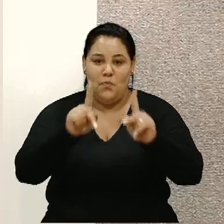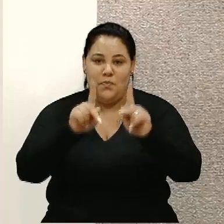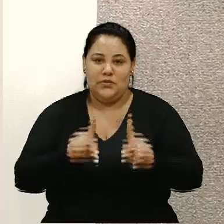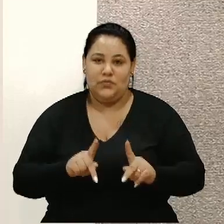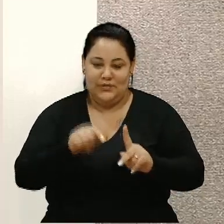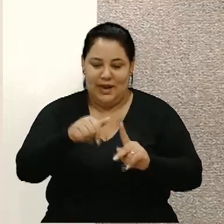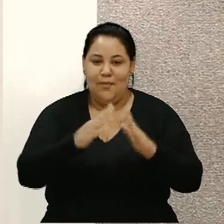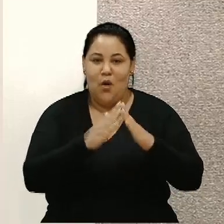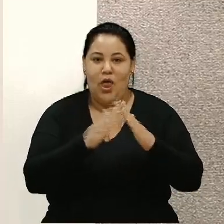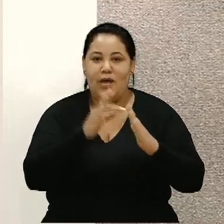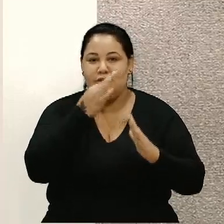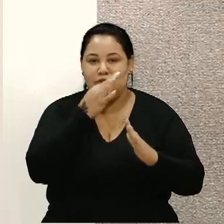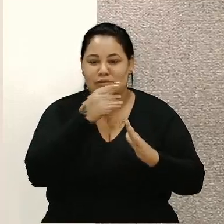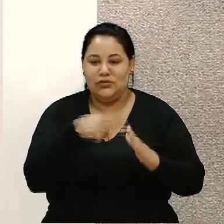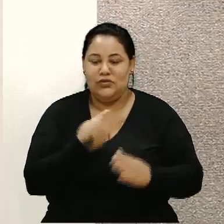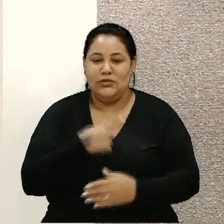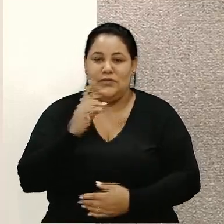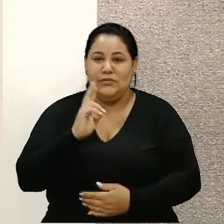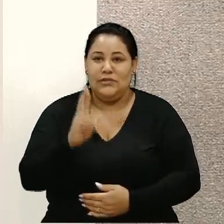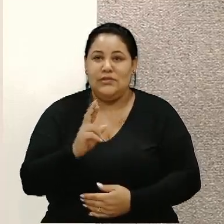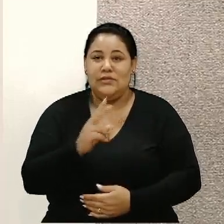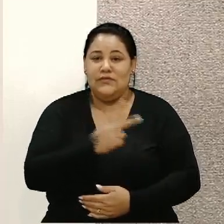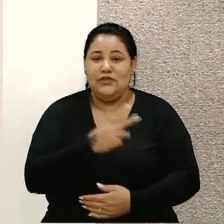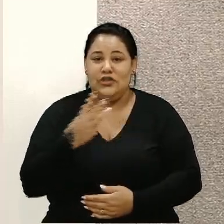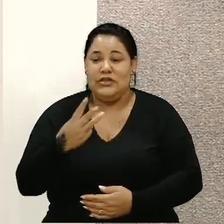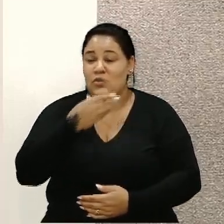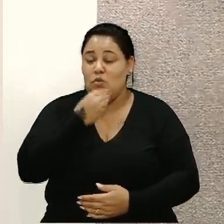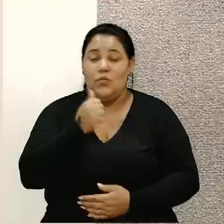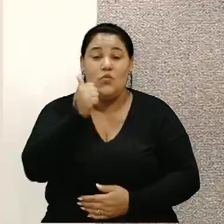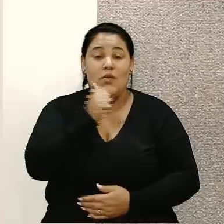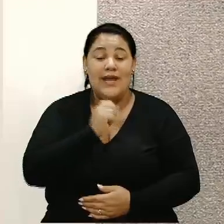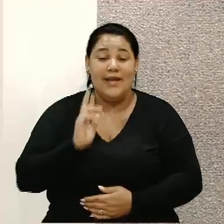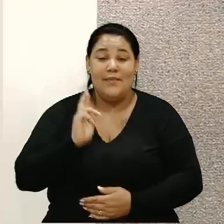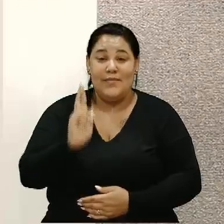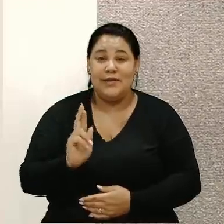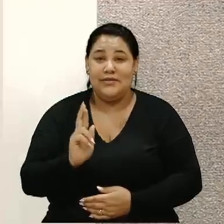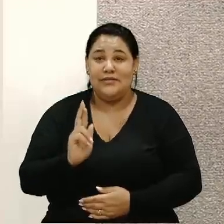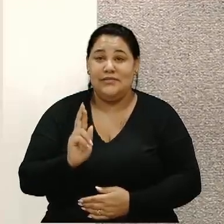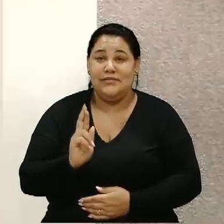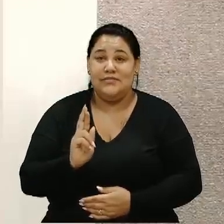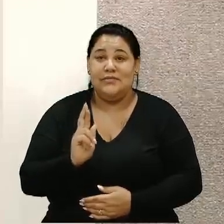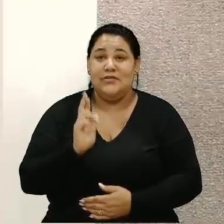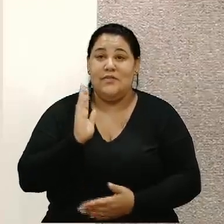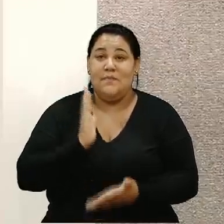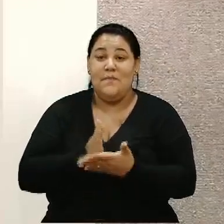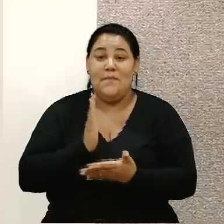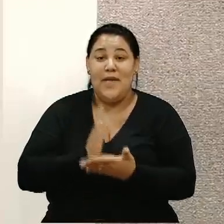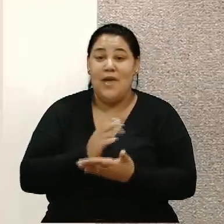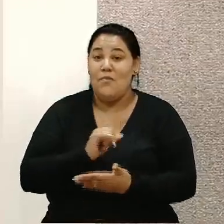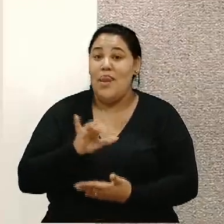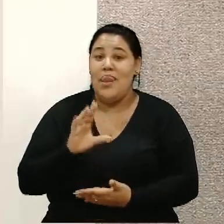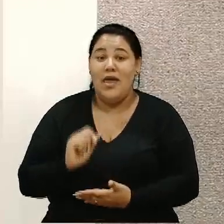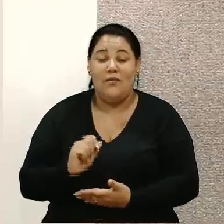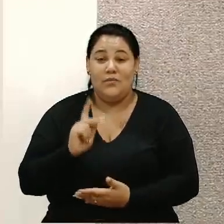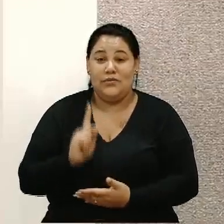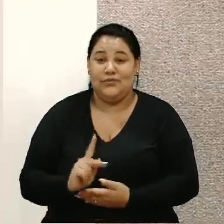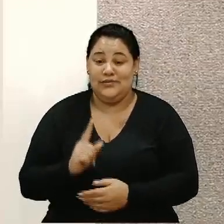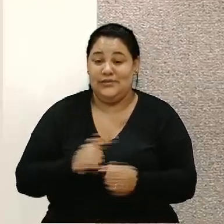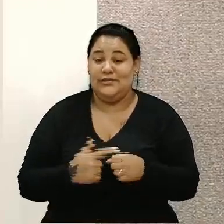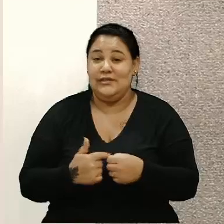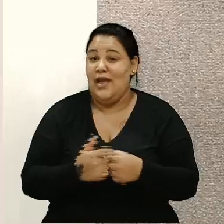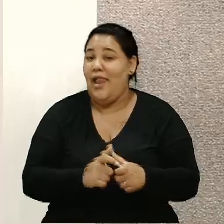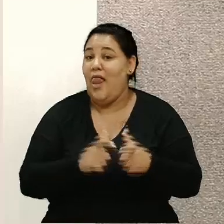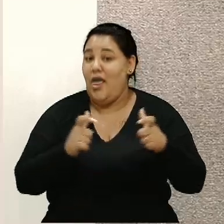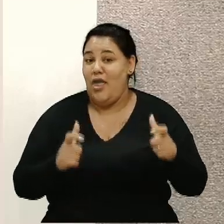nós somos em 23 aqui dentro, homens e mulheres que representam mais de 500 mil de pessoas dessa grande metrópole, vereador Edson. E a gente